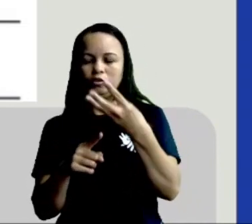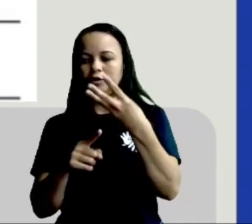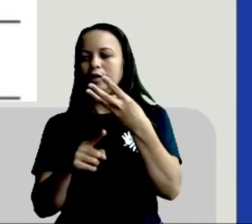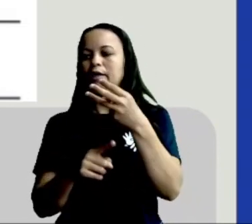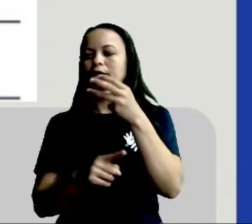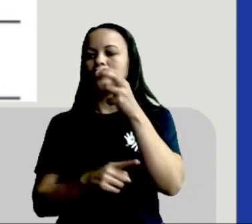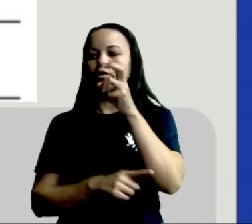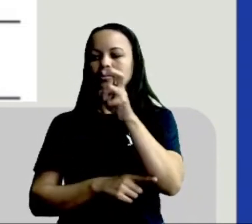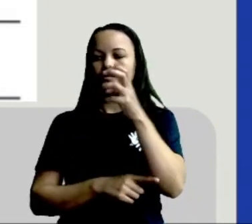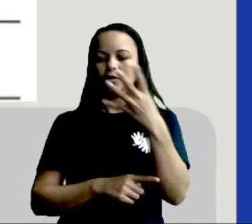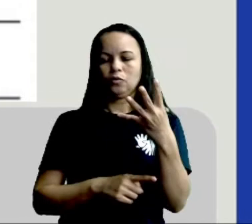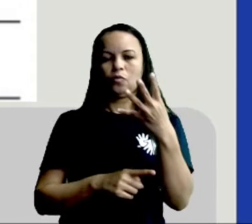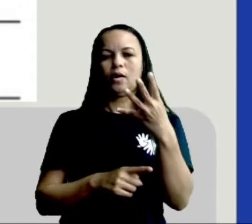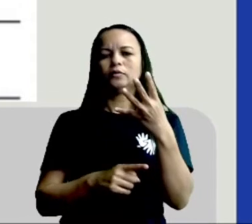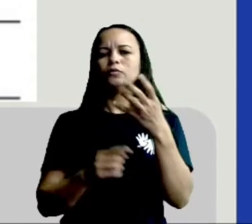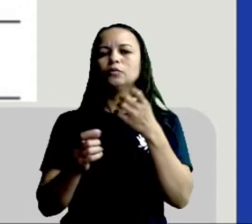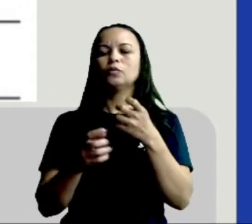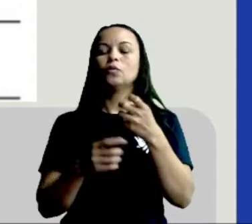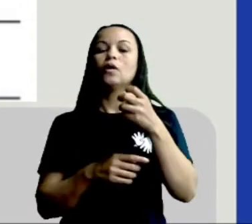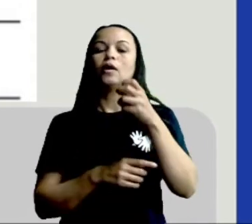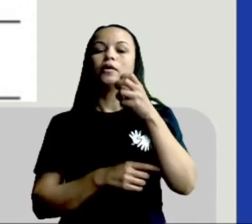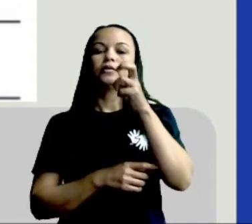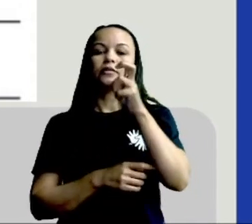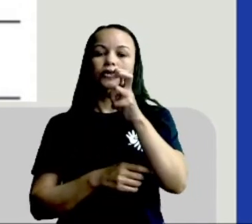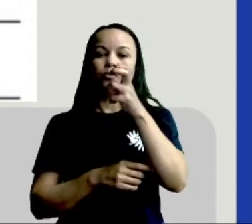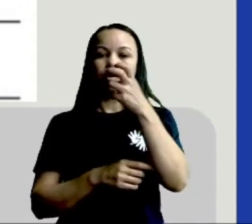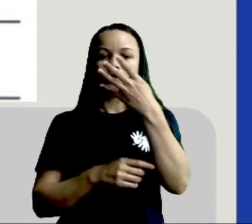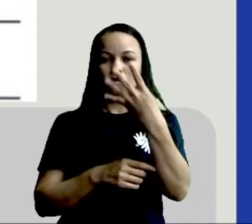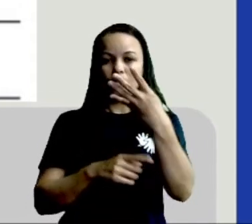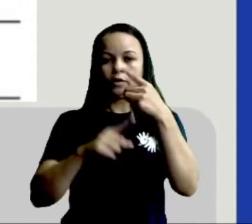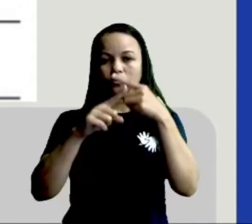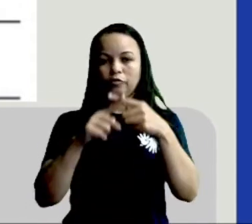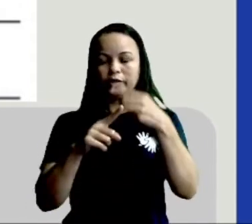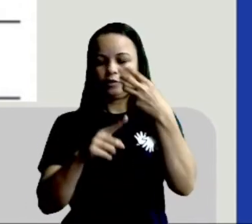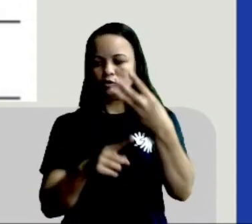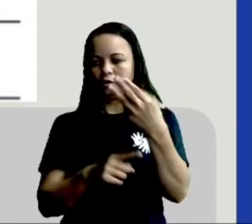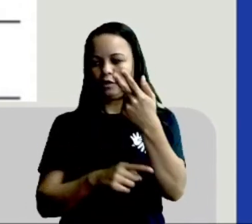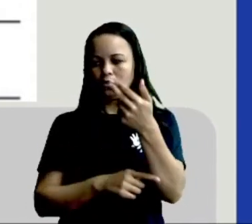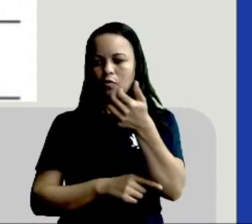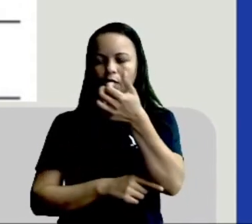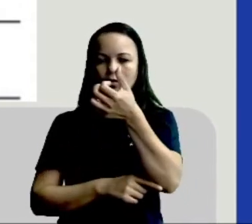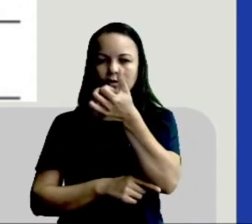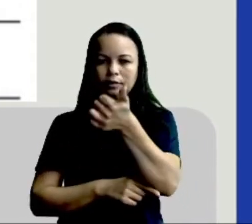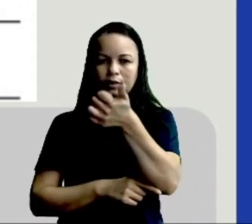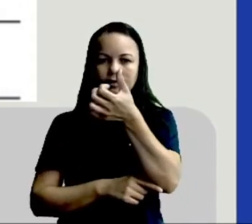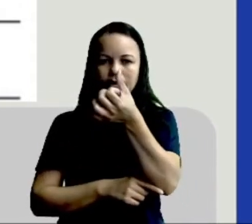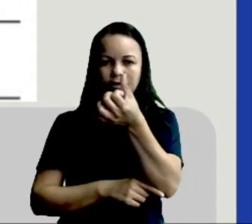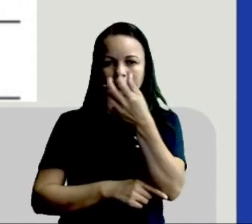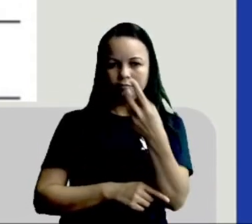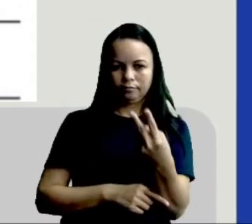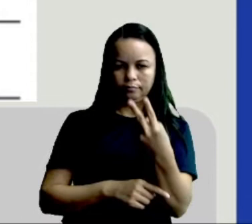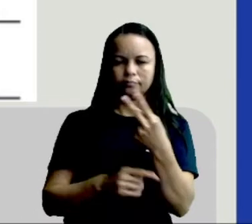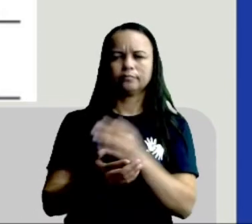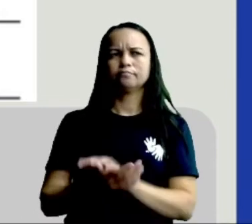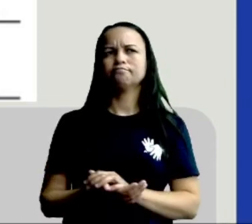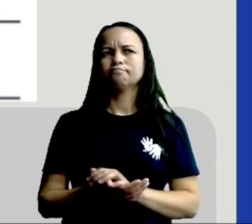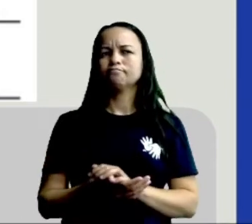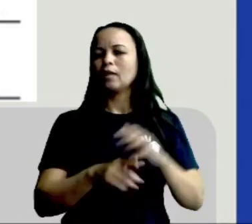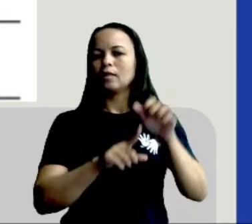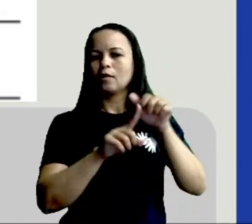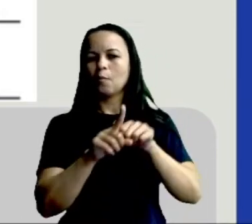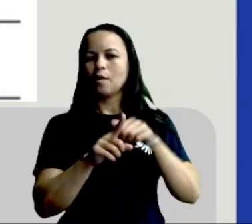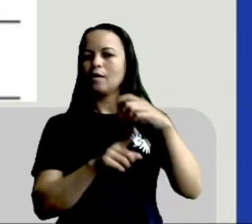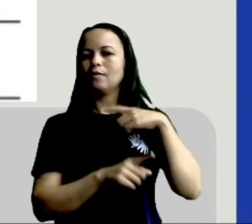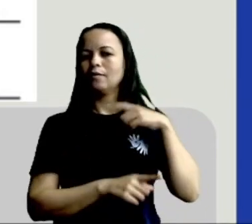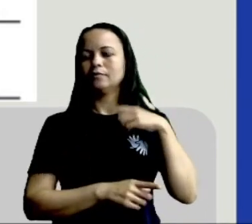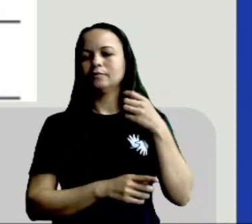3, 162. Opa, já descobri aí que nesse determinado mês, né, ela